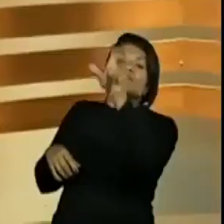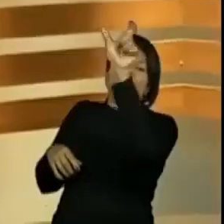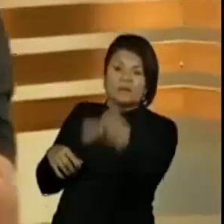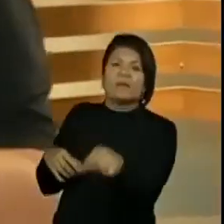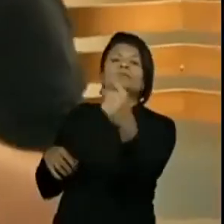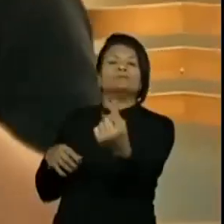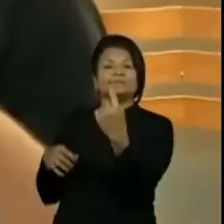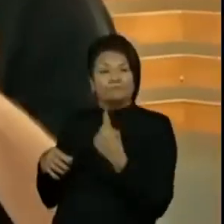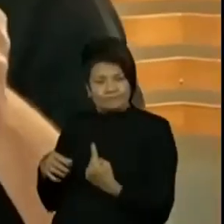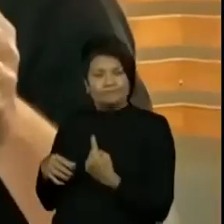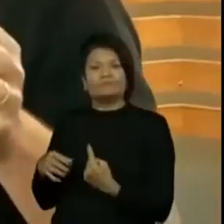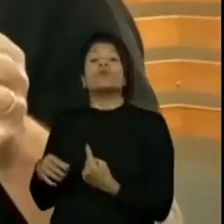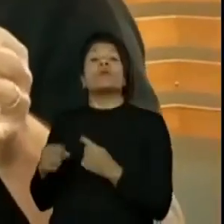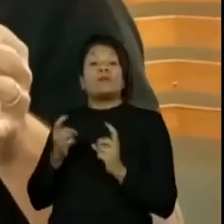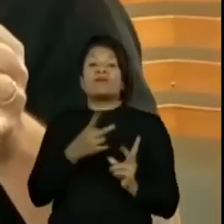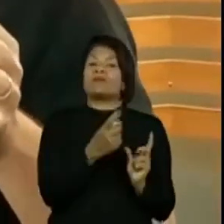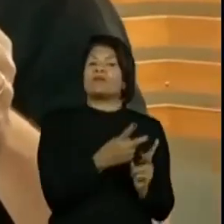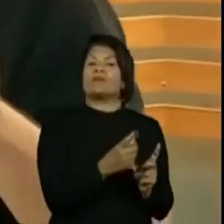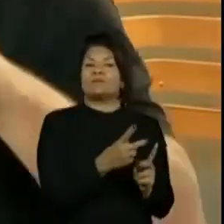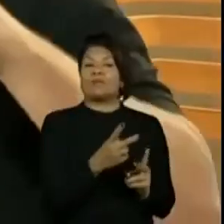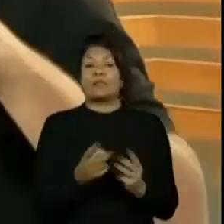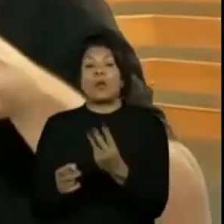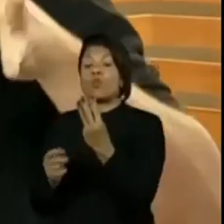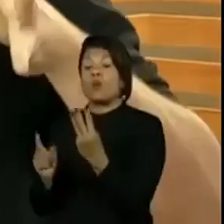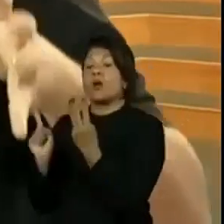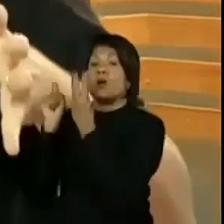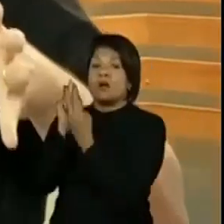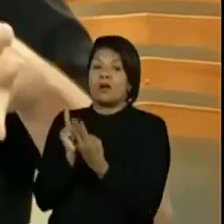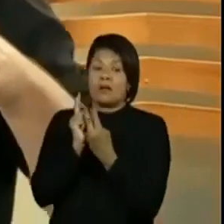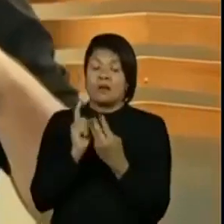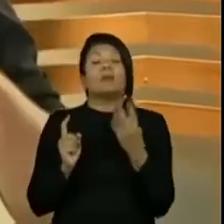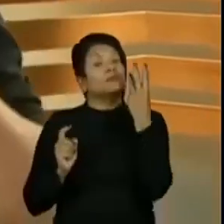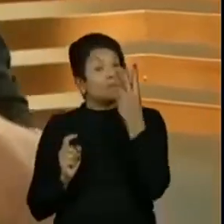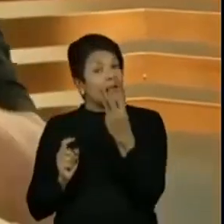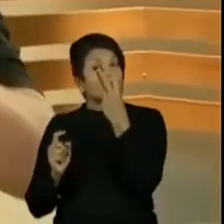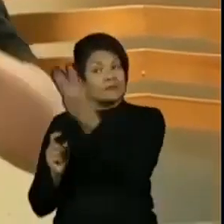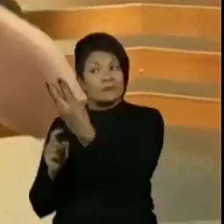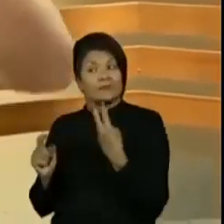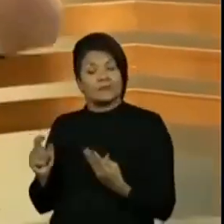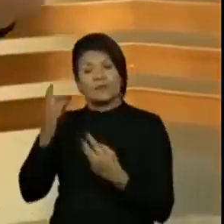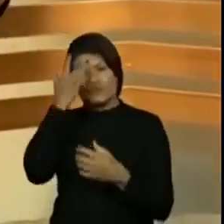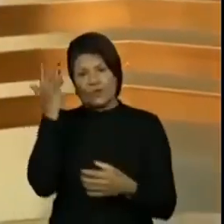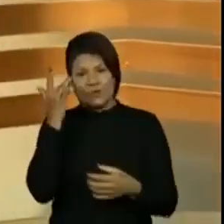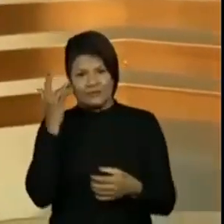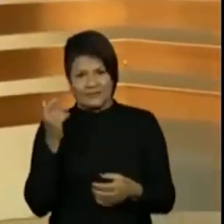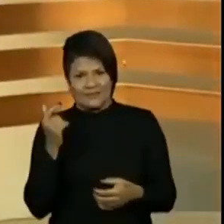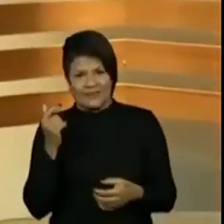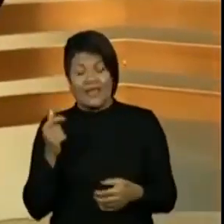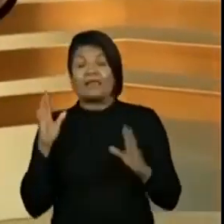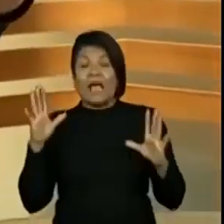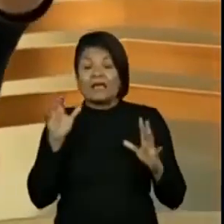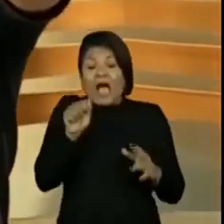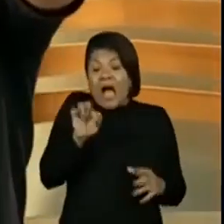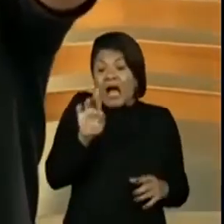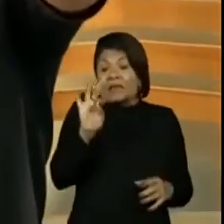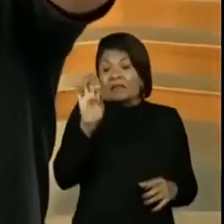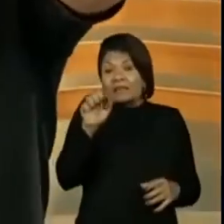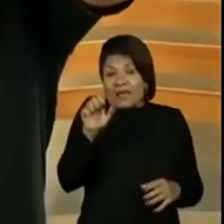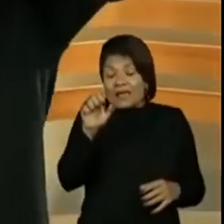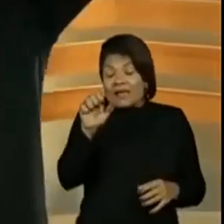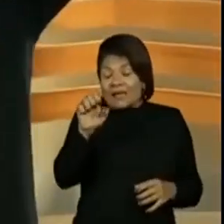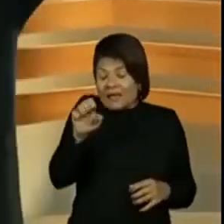pessoa para vender. Neste momento, o artesanato passa por uma